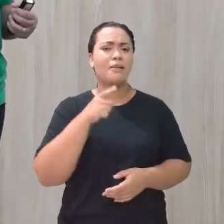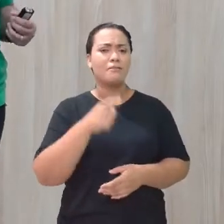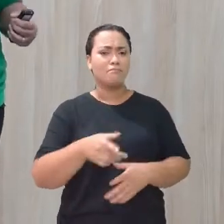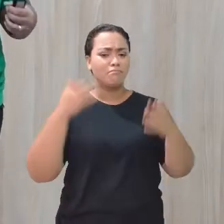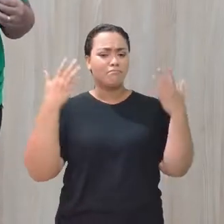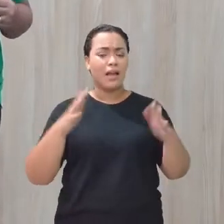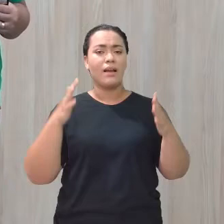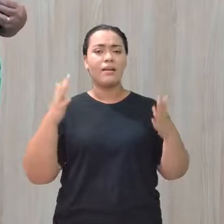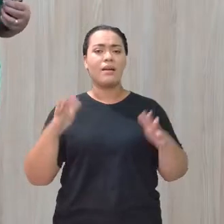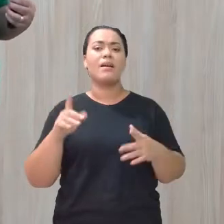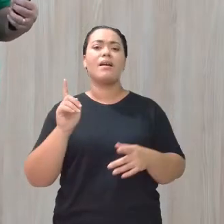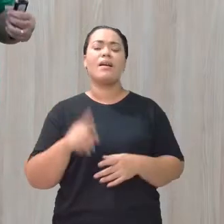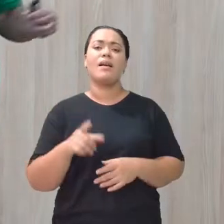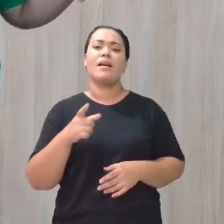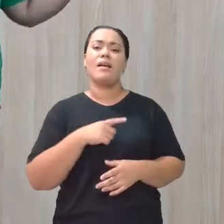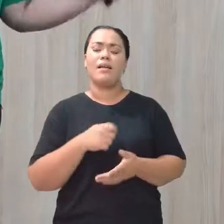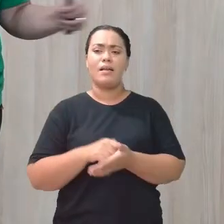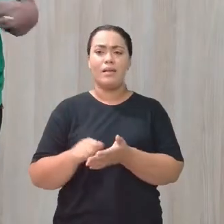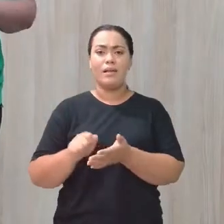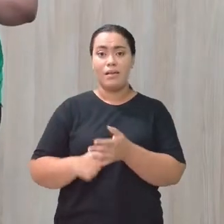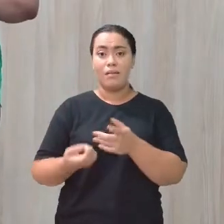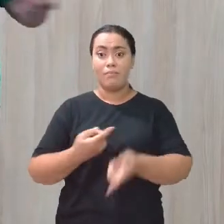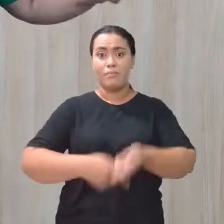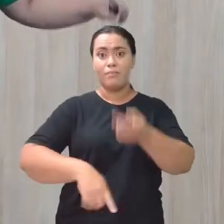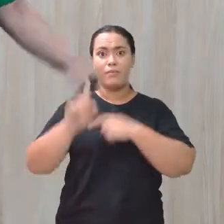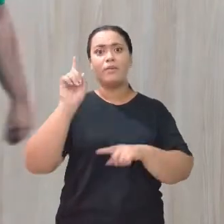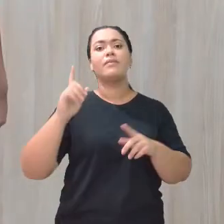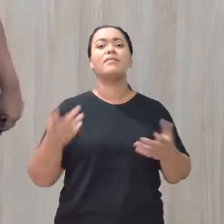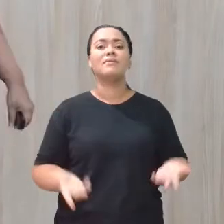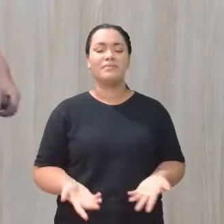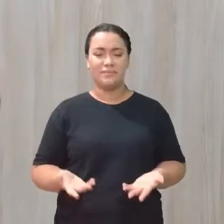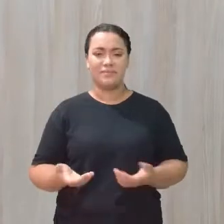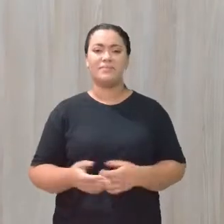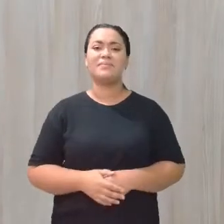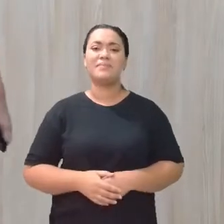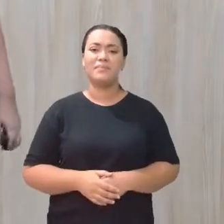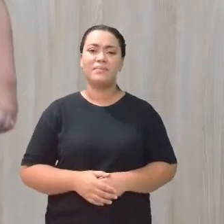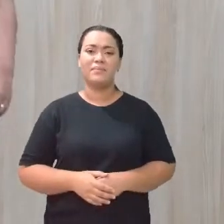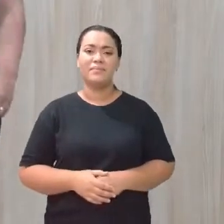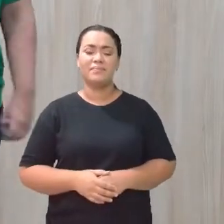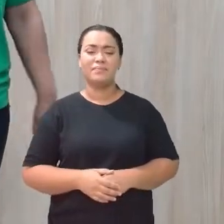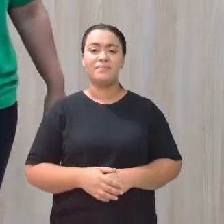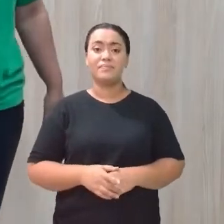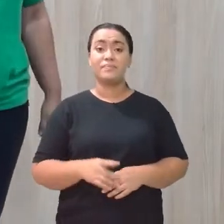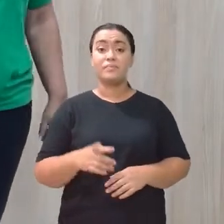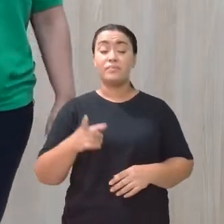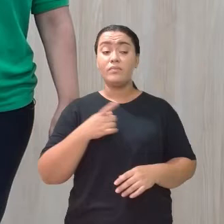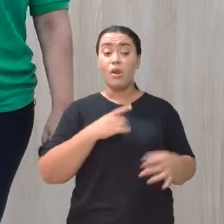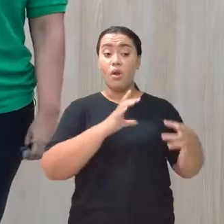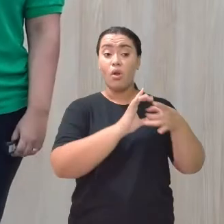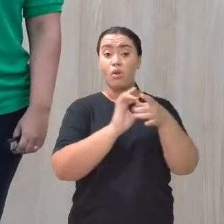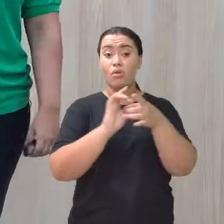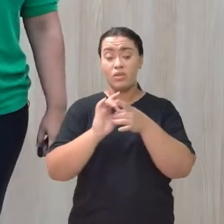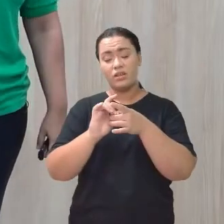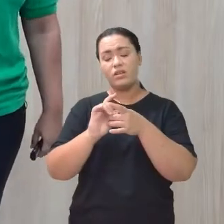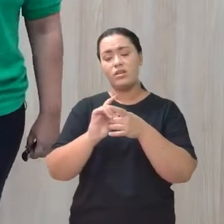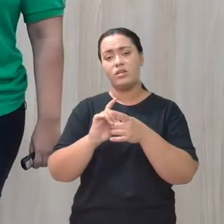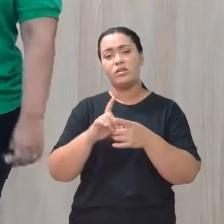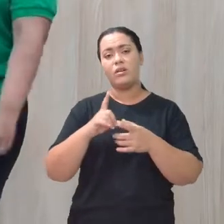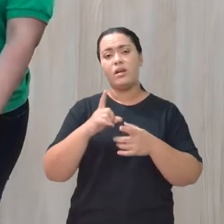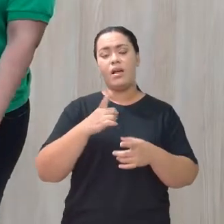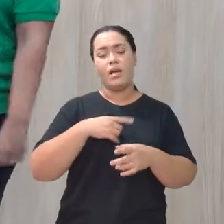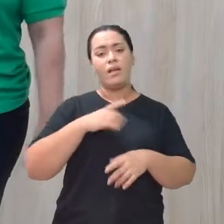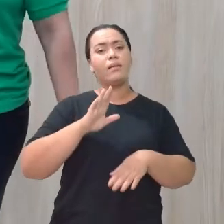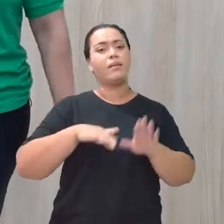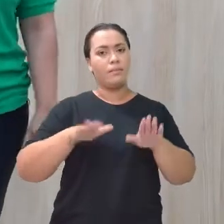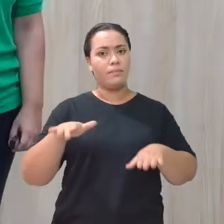pegou ali a questão e foi sensacional. O contexto de estudo. Na aula passada,